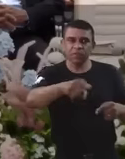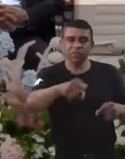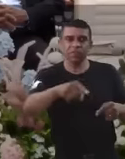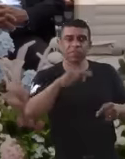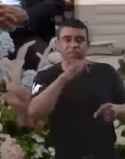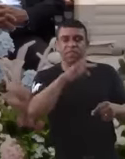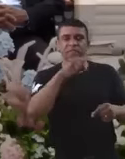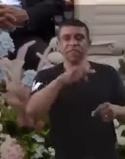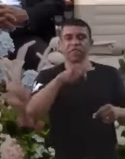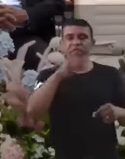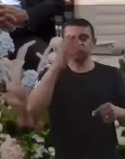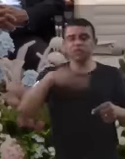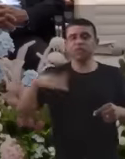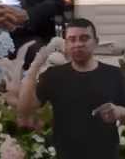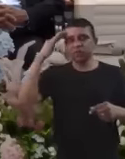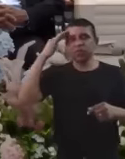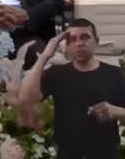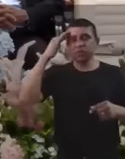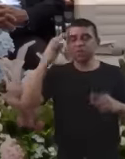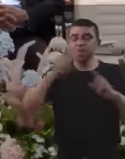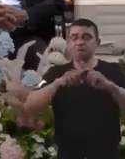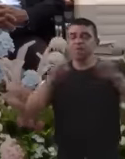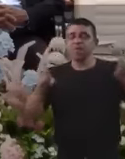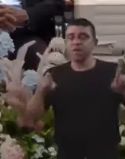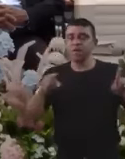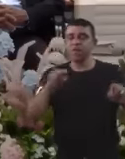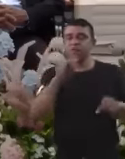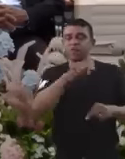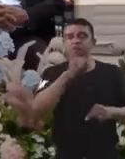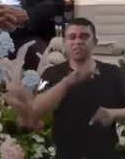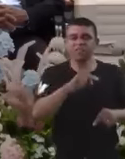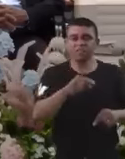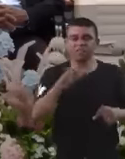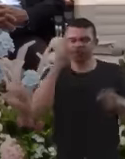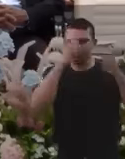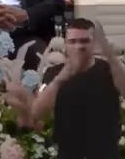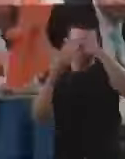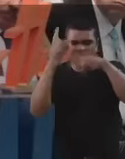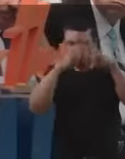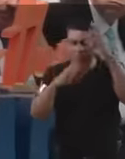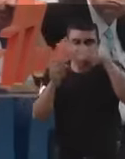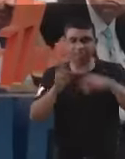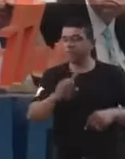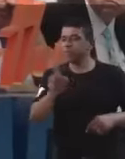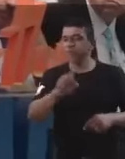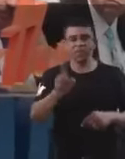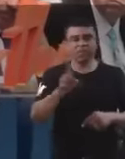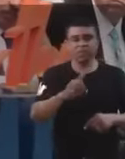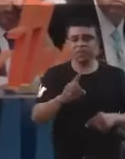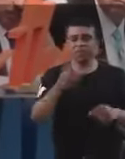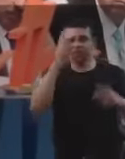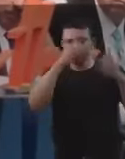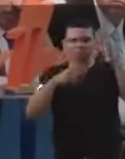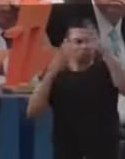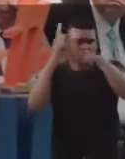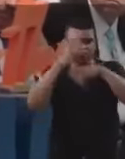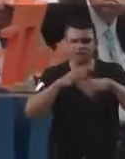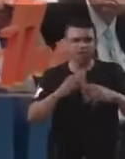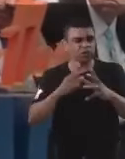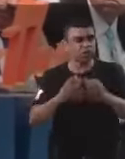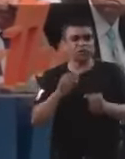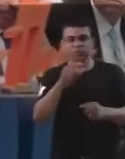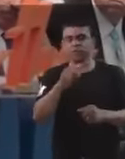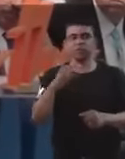estejais preocupados de como ou do que haveis de responder, nem do que haveis de dizer. Ele está falando sobre